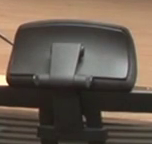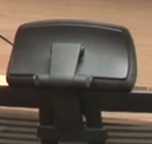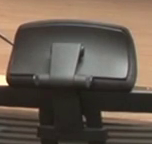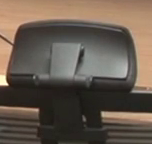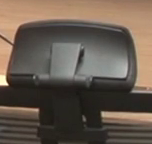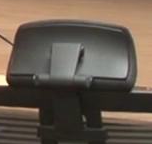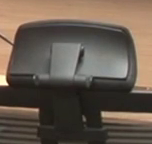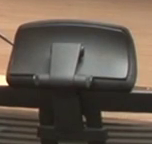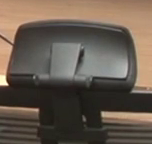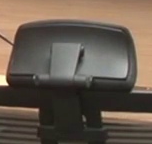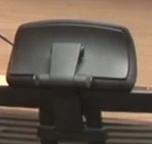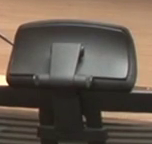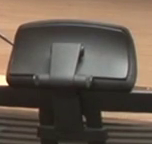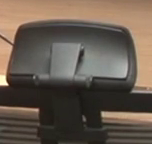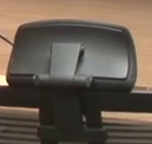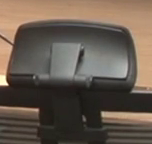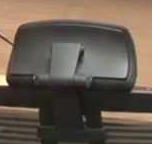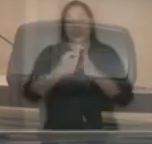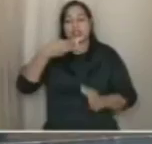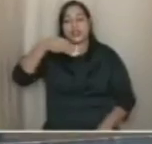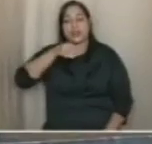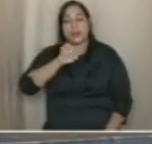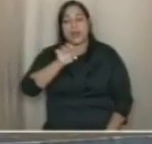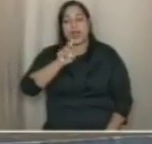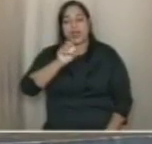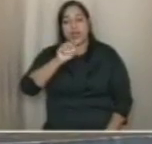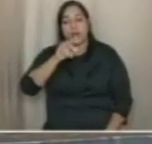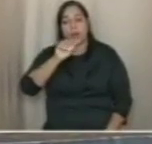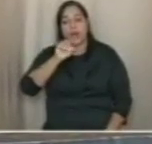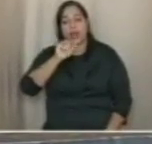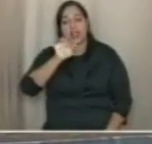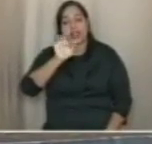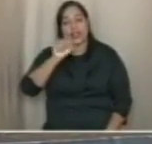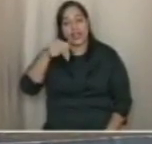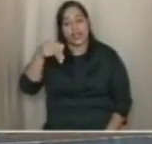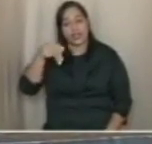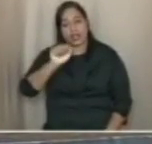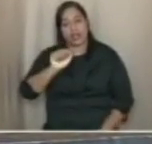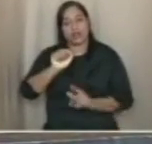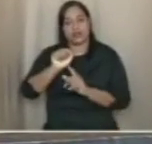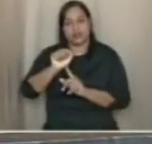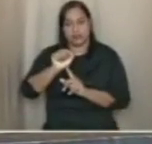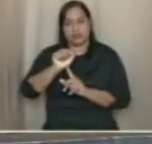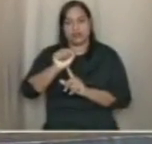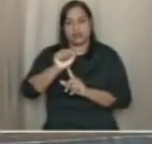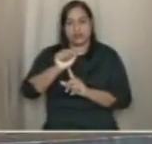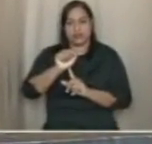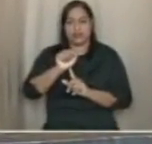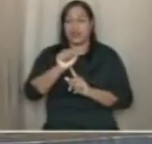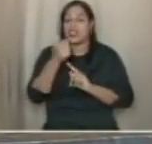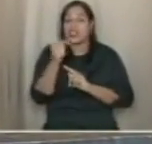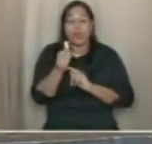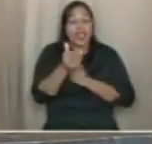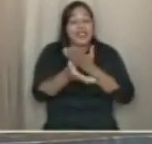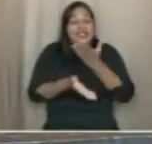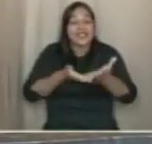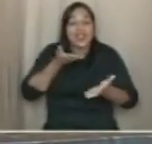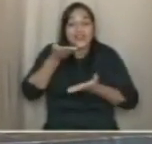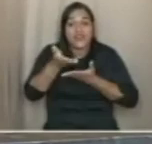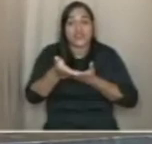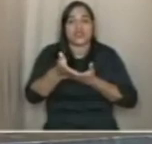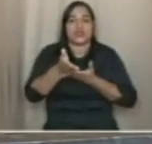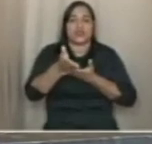aumentem a frota de ônibus no bairro do Bongi. A empresa metropolitana presta, Maricado, um desserviço à comunidade do